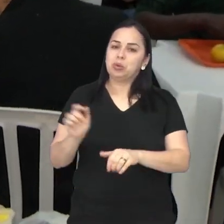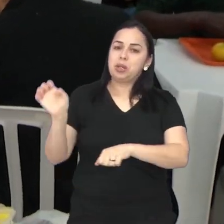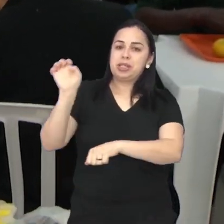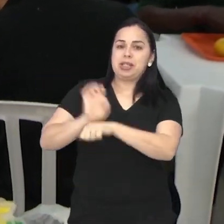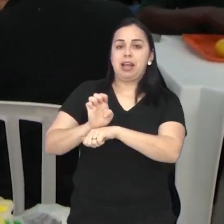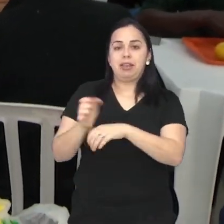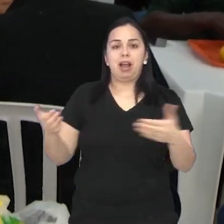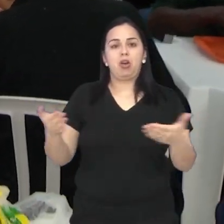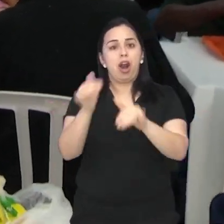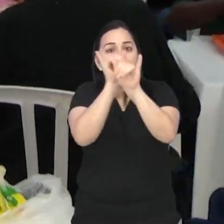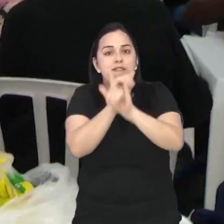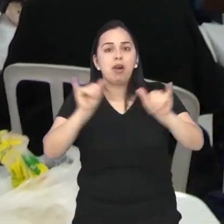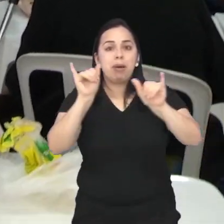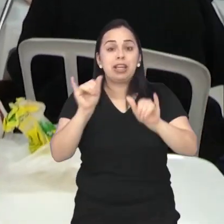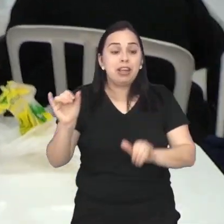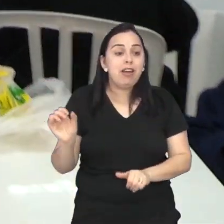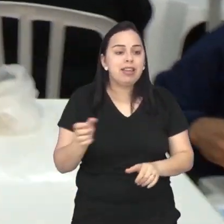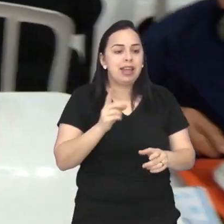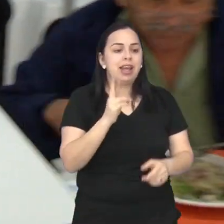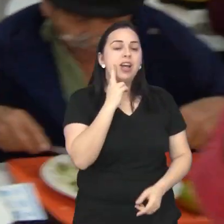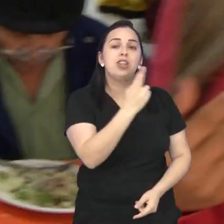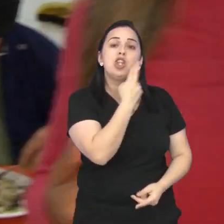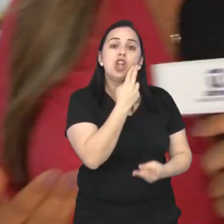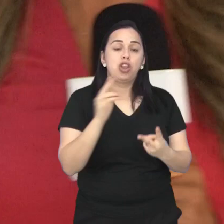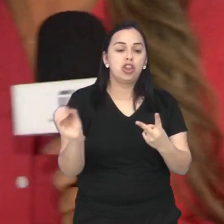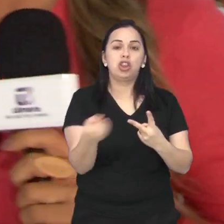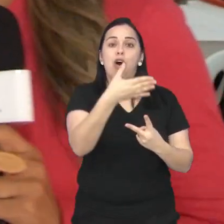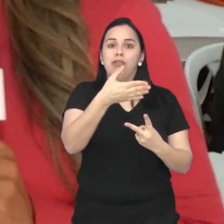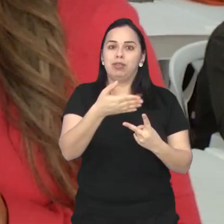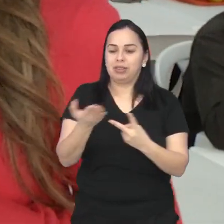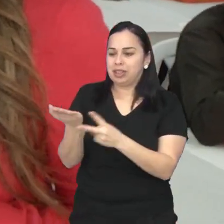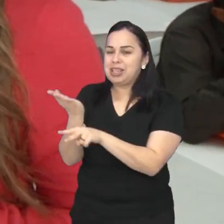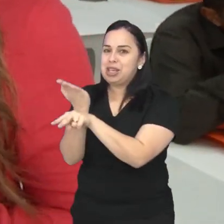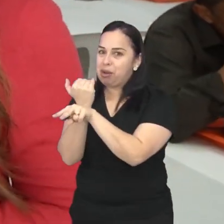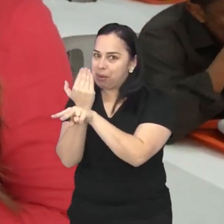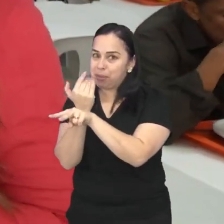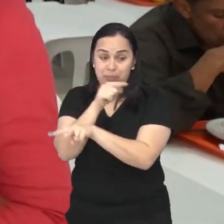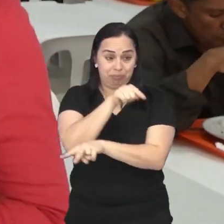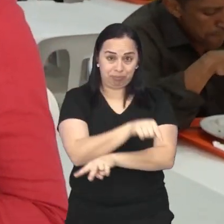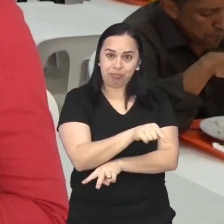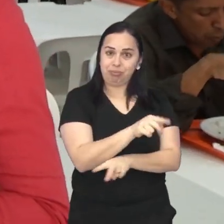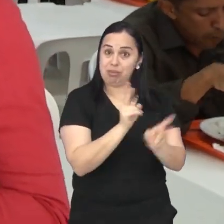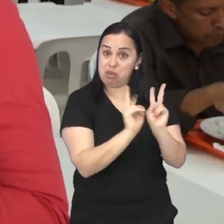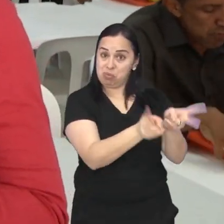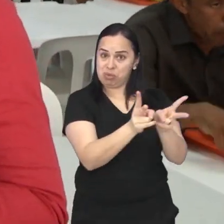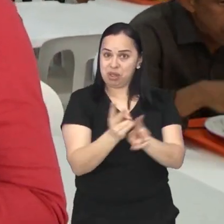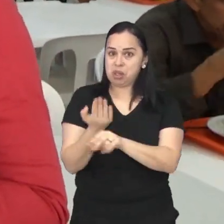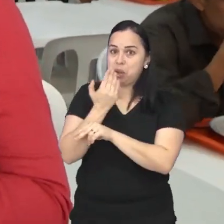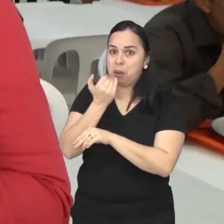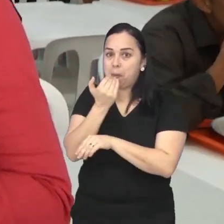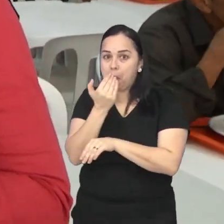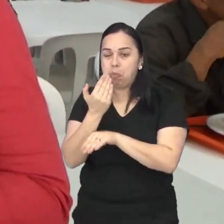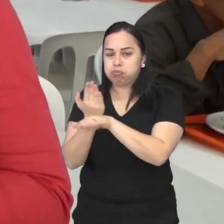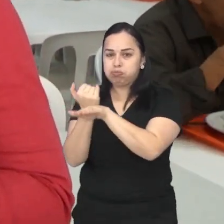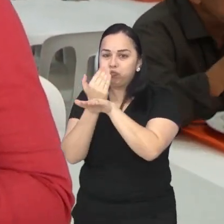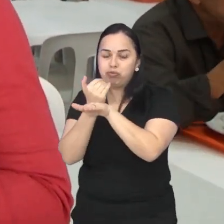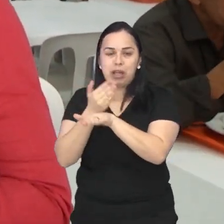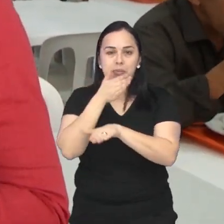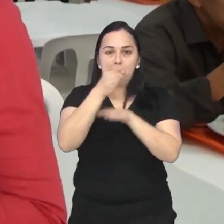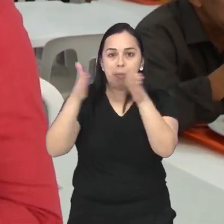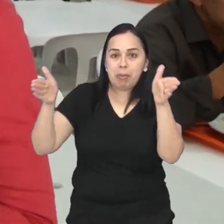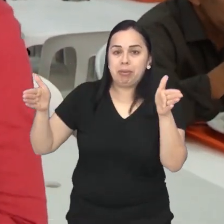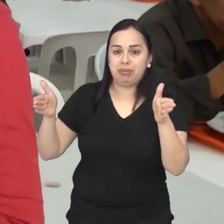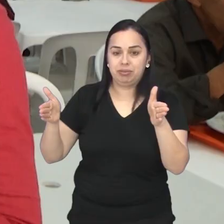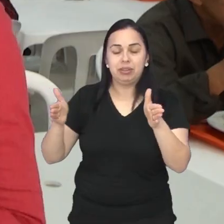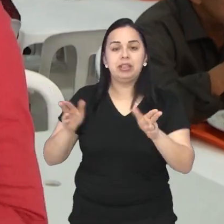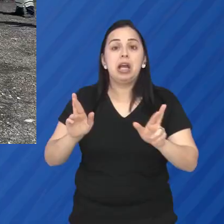governo do estado já informou que vai ampliar o serviço. Serão 2 novas unidades, uma fixa e